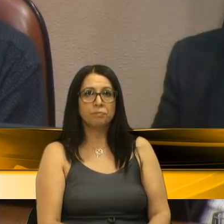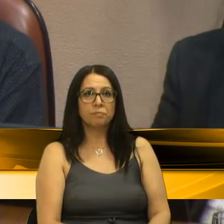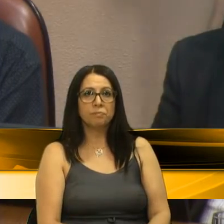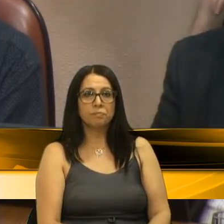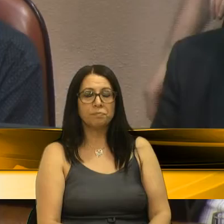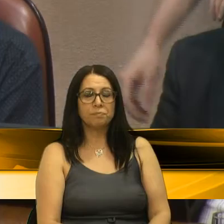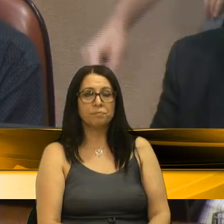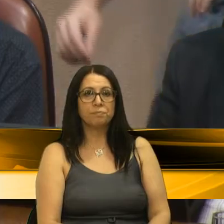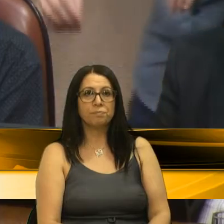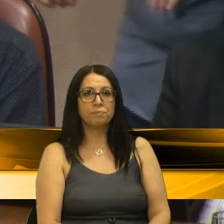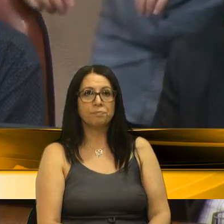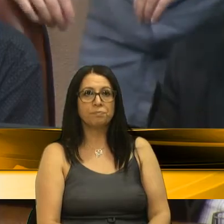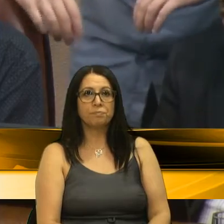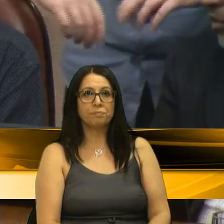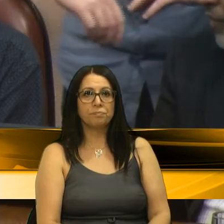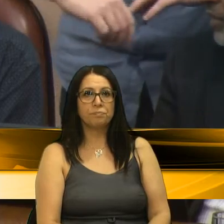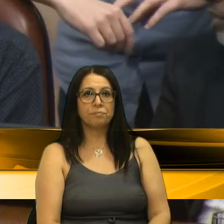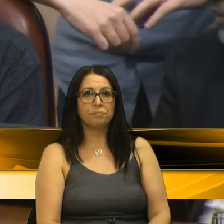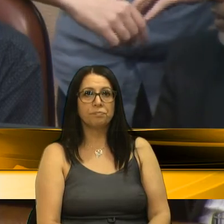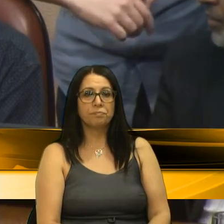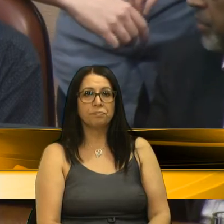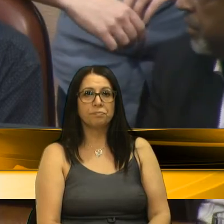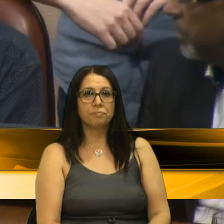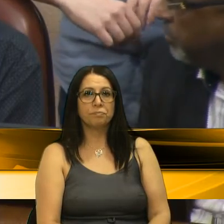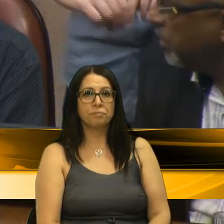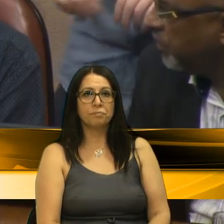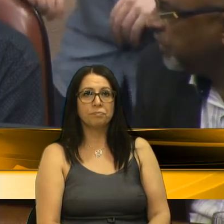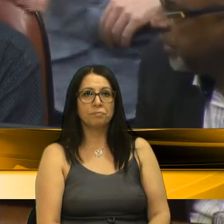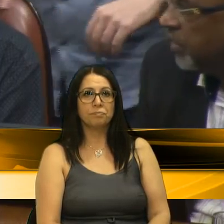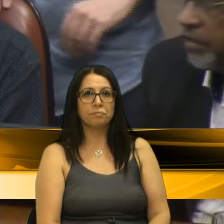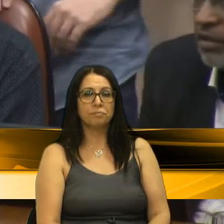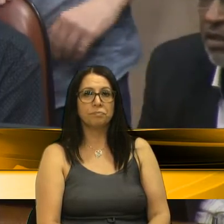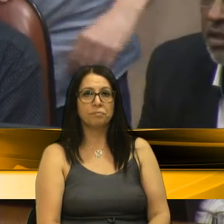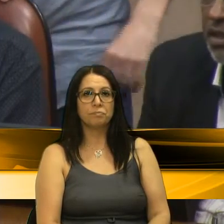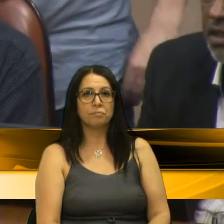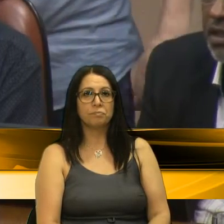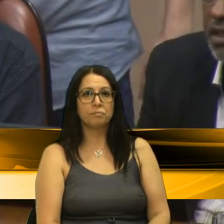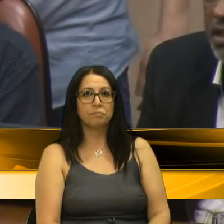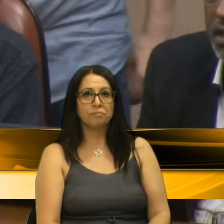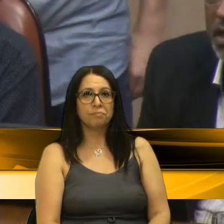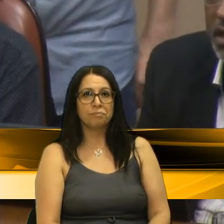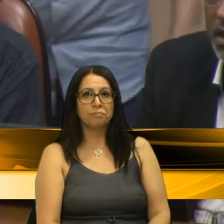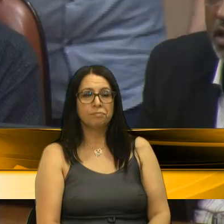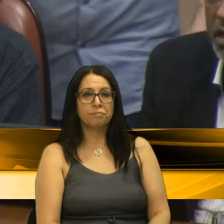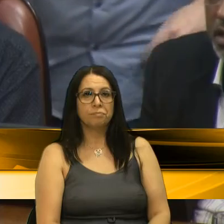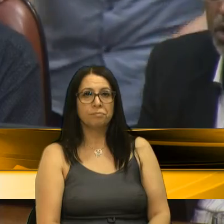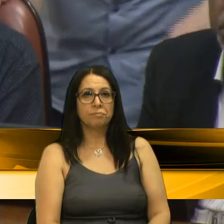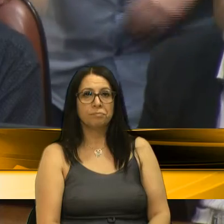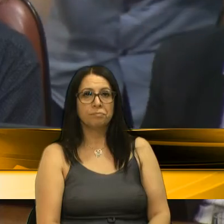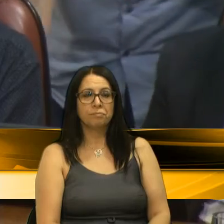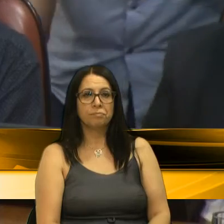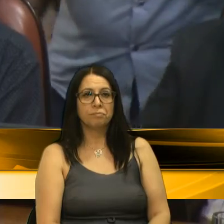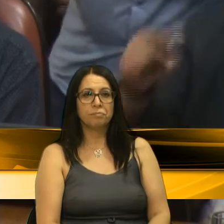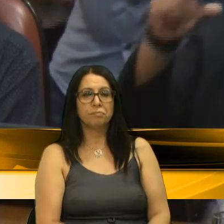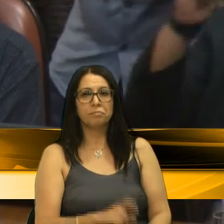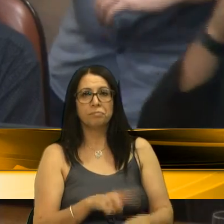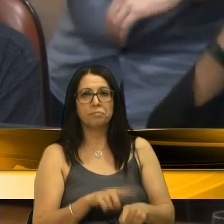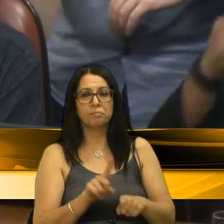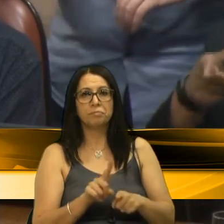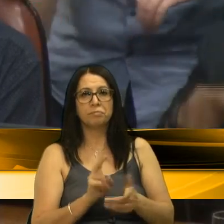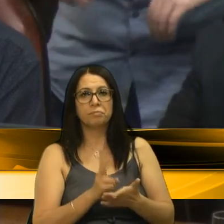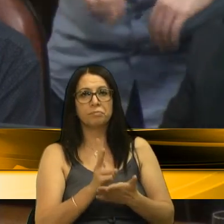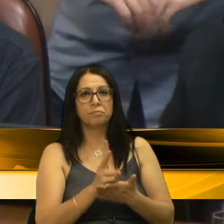feita desde o início da sessão. Os senhores são testemunhas de que estamos abreviando a leitura somente com aquilo que nos interessa.